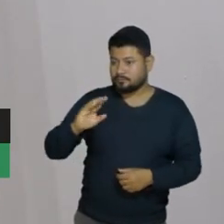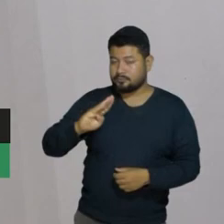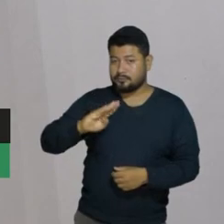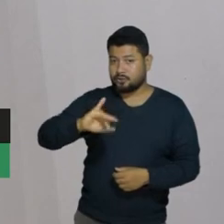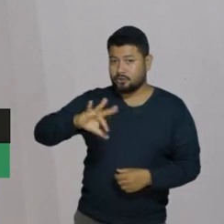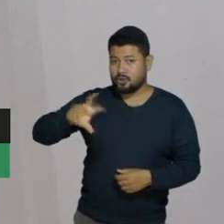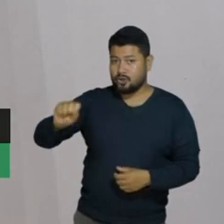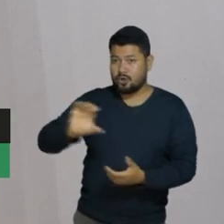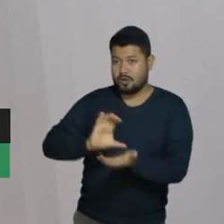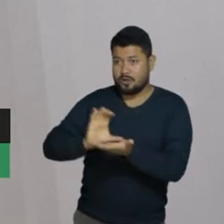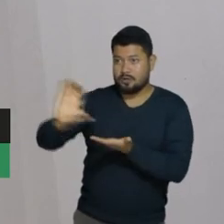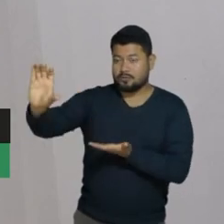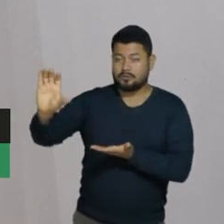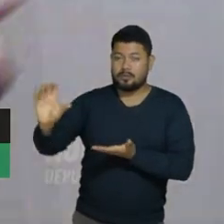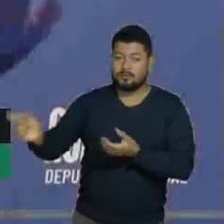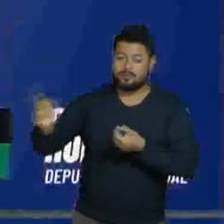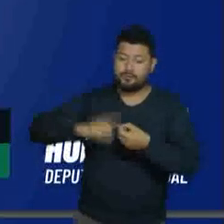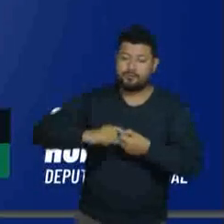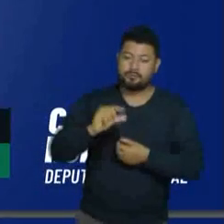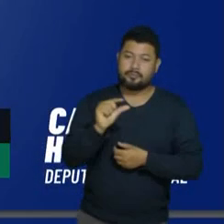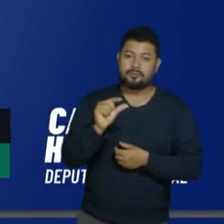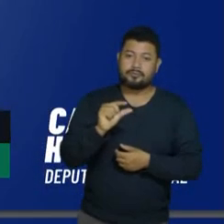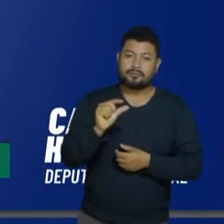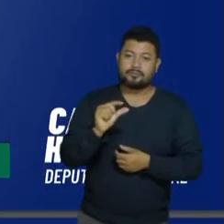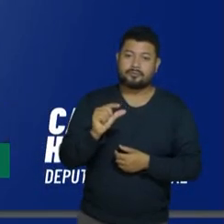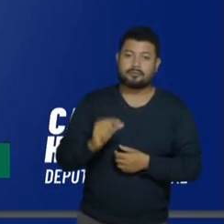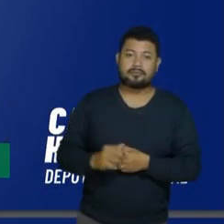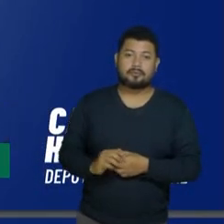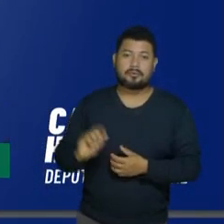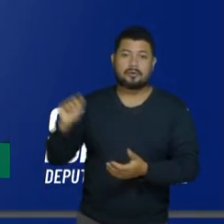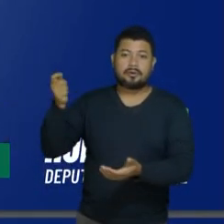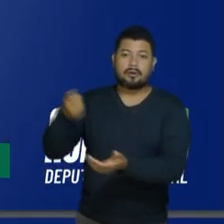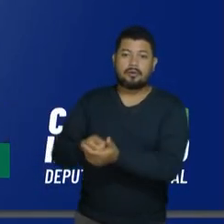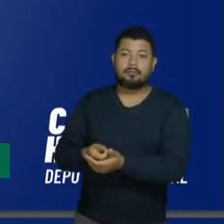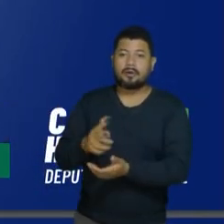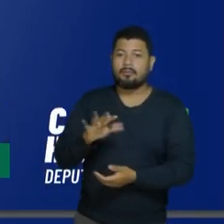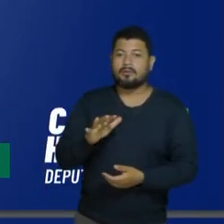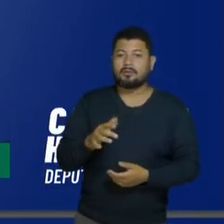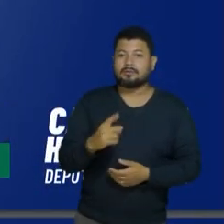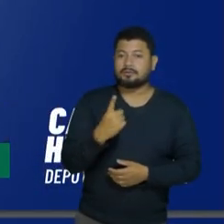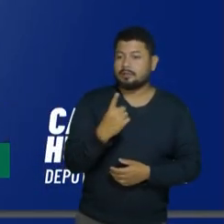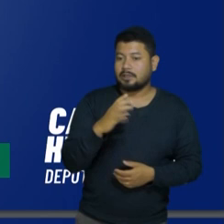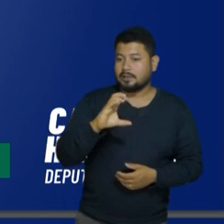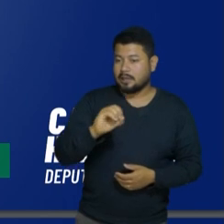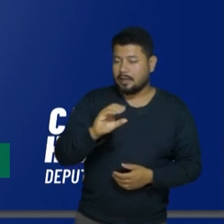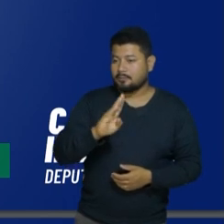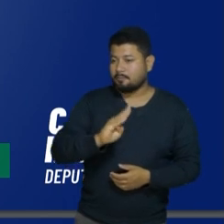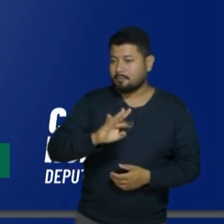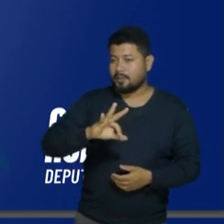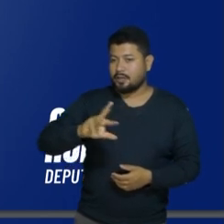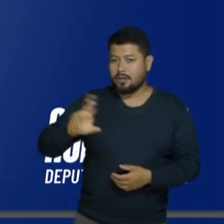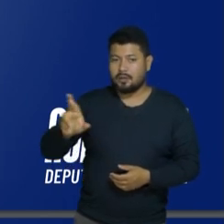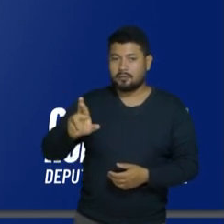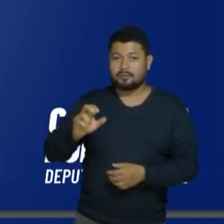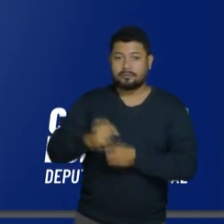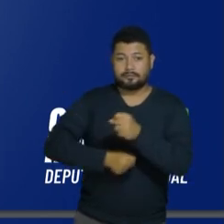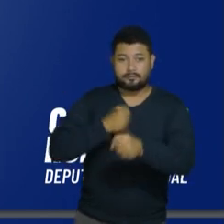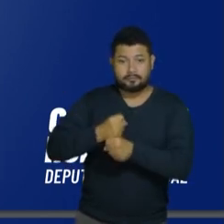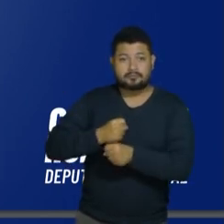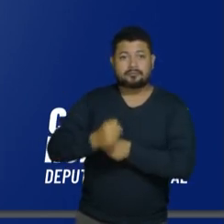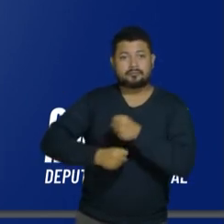recebeu. E paga mais ou menos 10 bilhões de reais por ano de